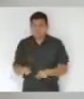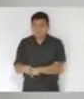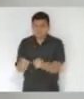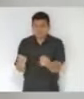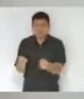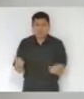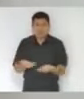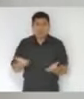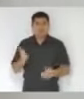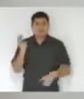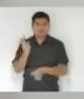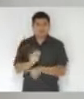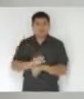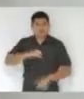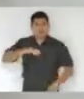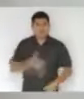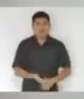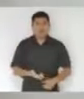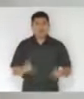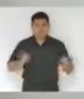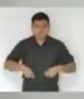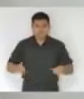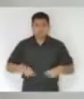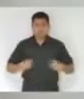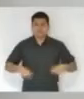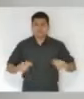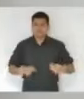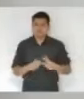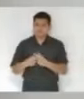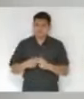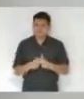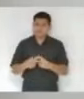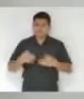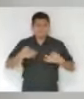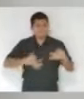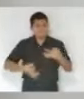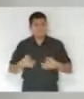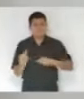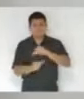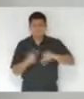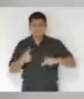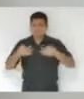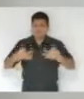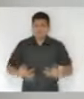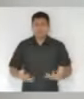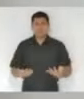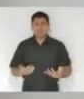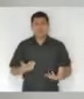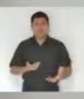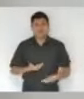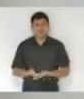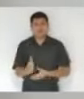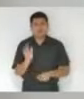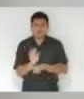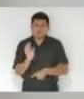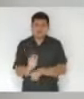a coragem de fazer as reformas necessárias que esse país precisa? Vamos construir, gente. Vamos construir, que de reclamar tem um